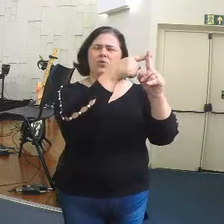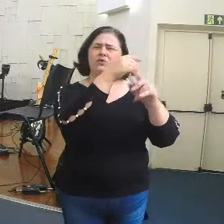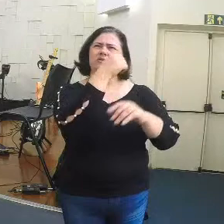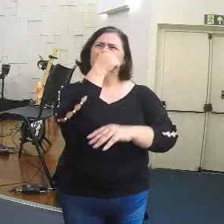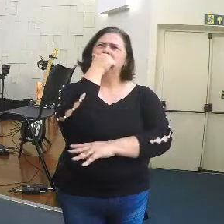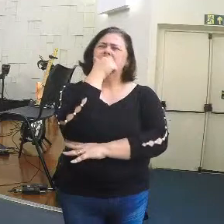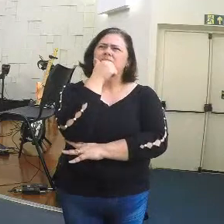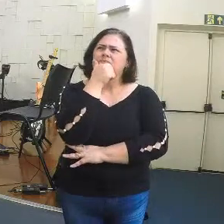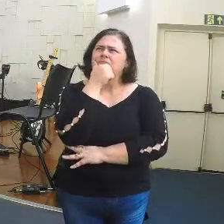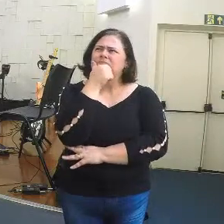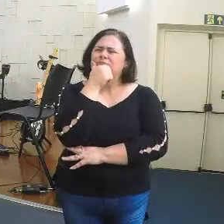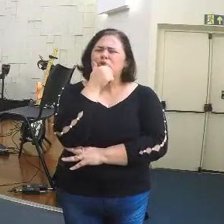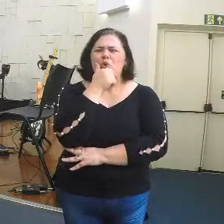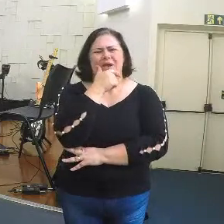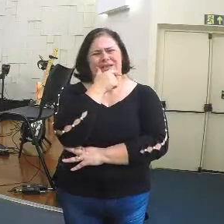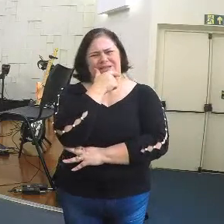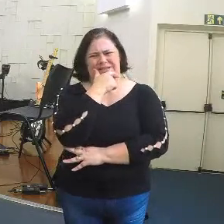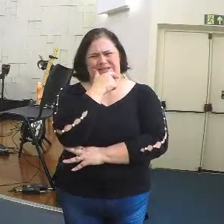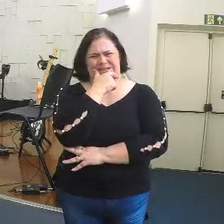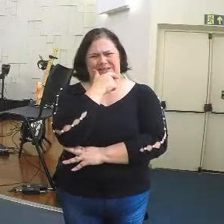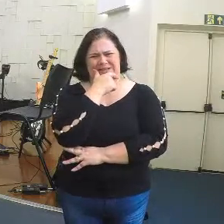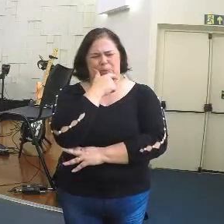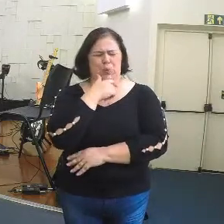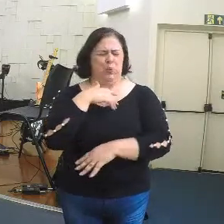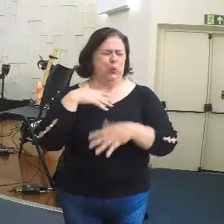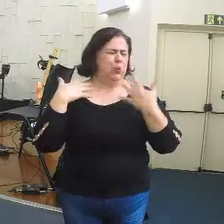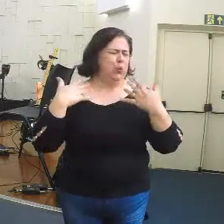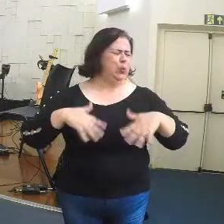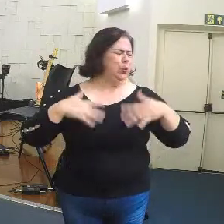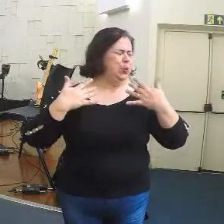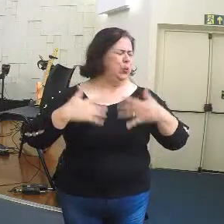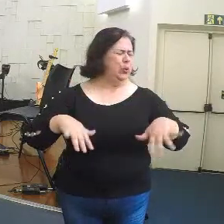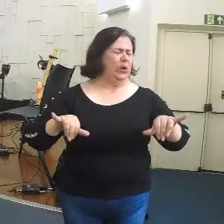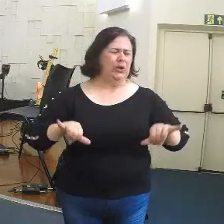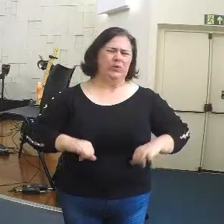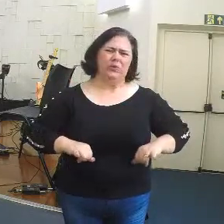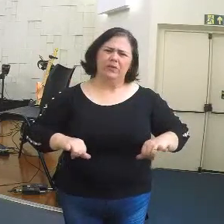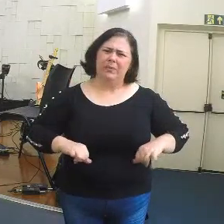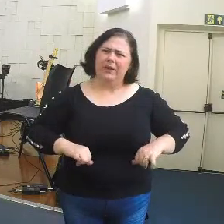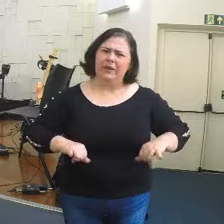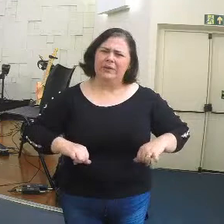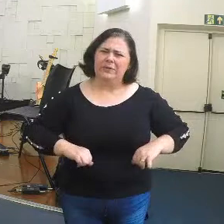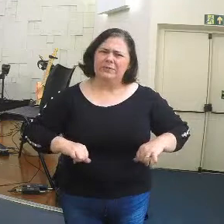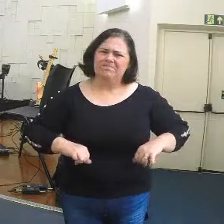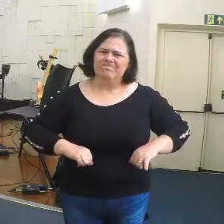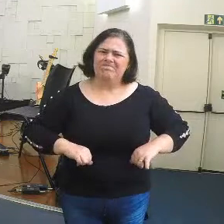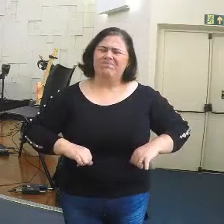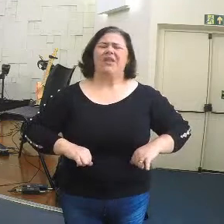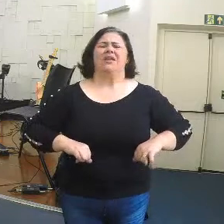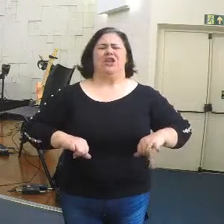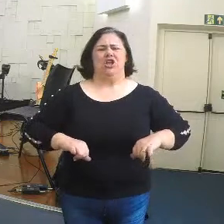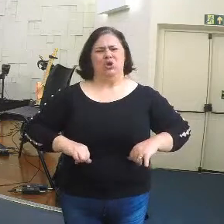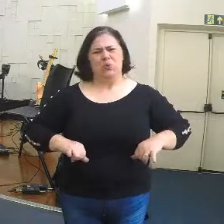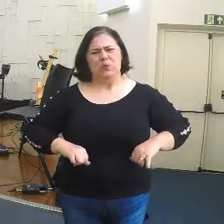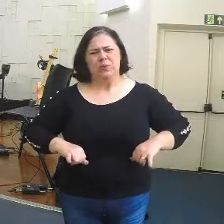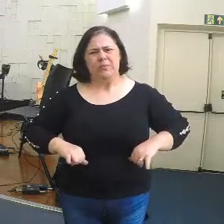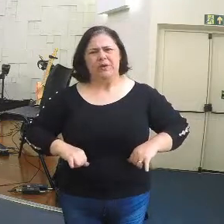Mas de fato, meus irmãos, é um amor que João usa a expressão de tal maneira, de um modo